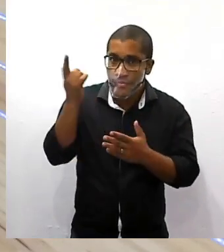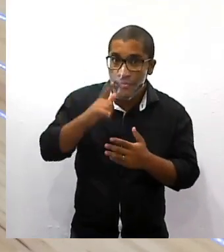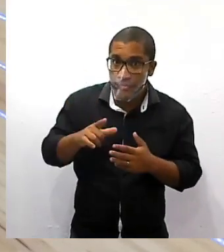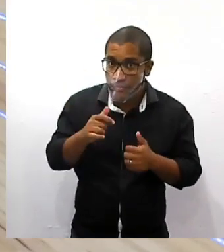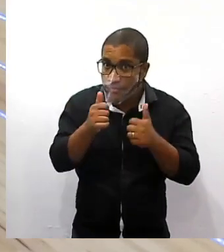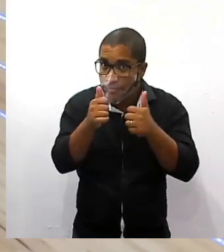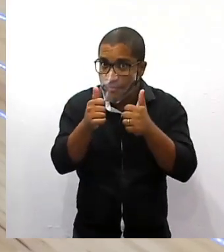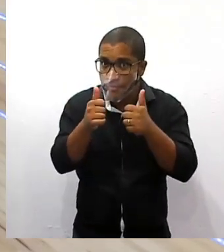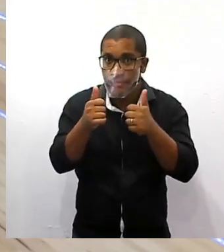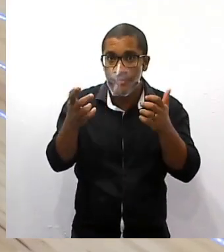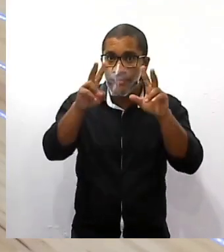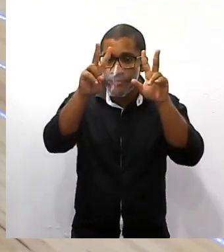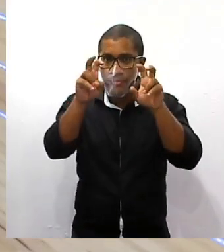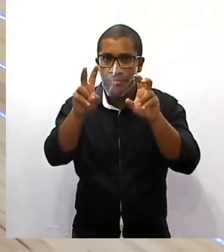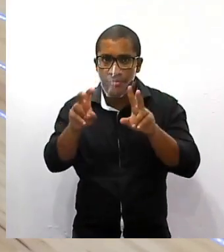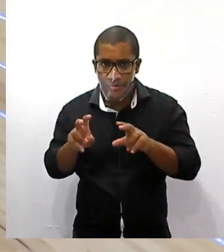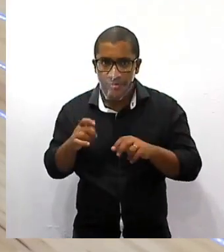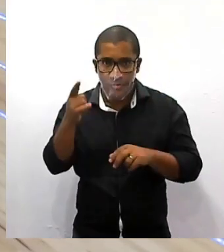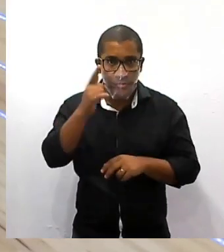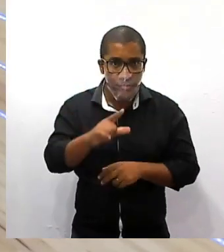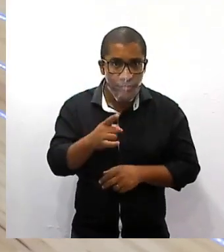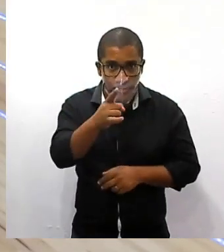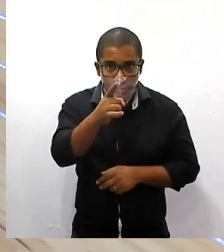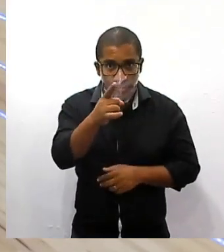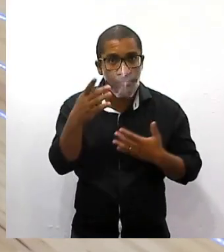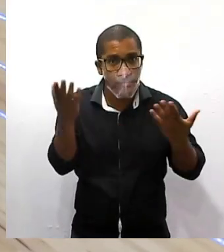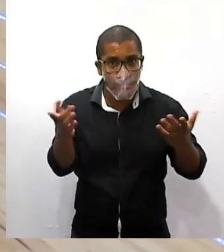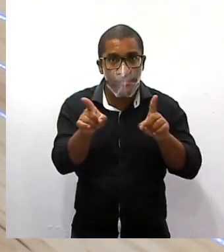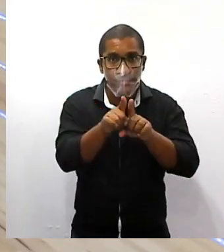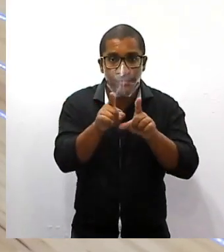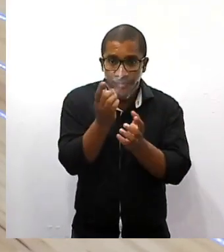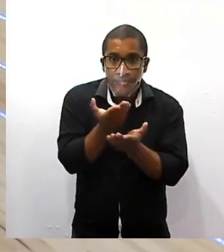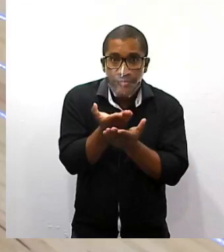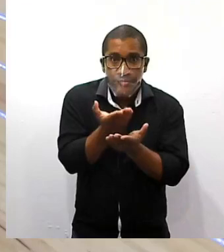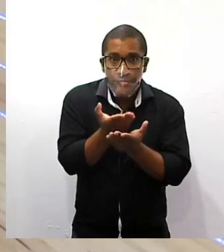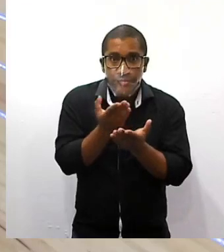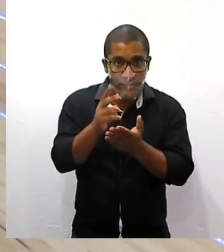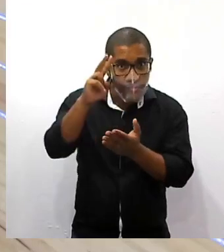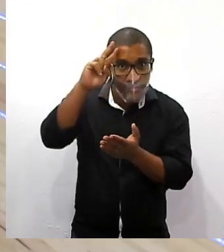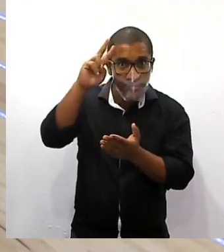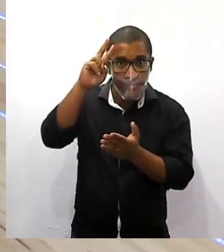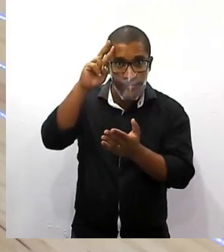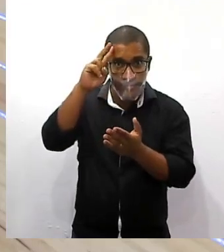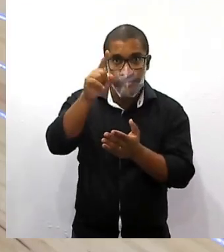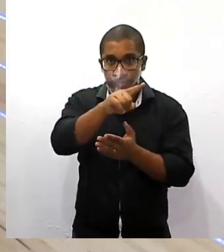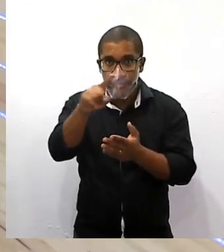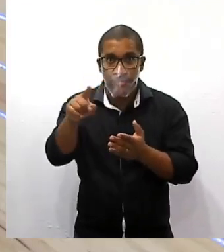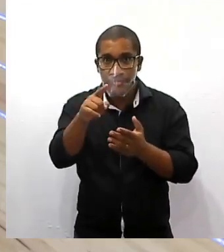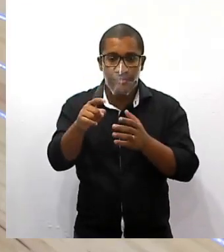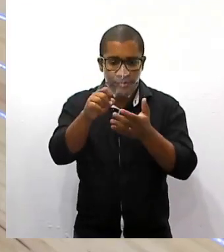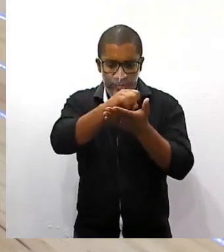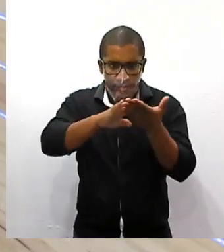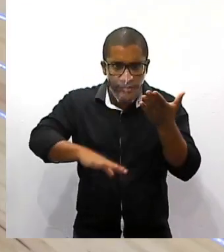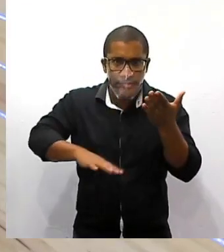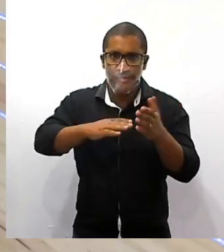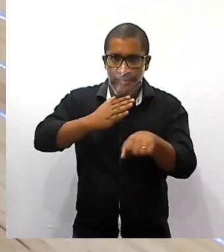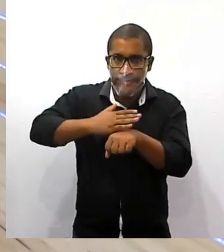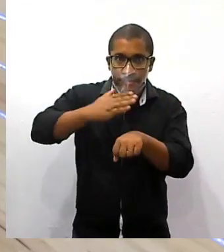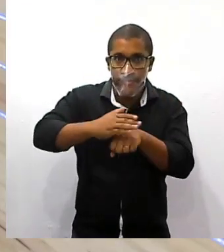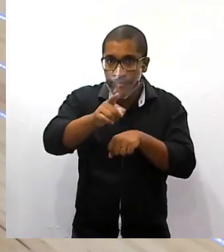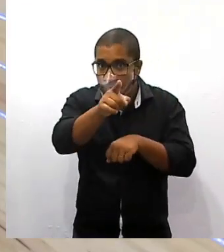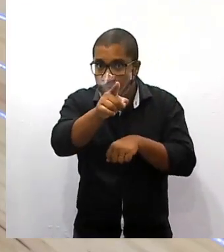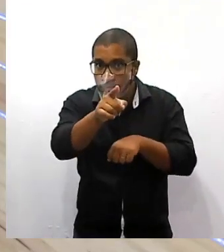Você conseguiu rever os assuntos? Você conseguiu pegar a nossa aula da segunda-feira e refazer os exercícios? Lembre-se